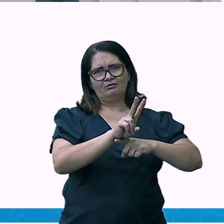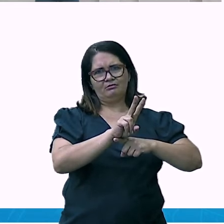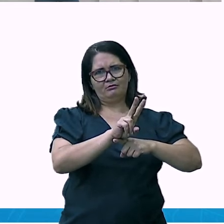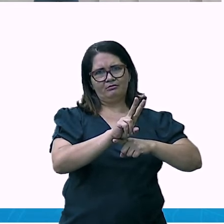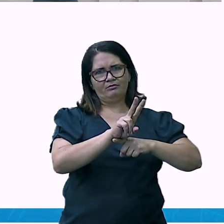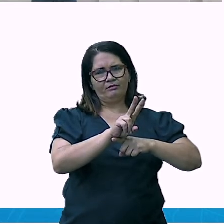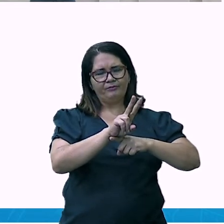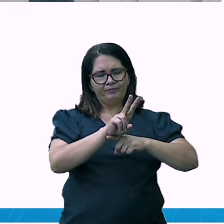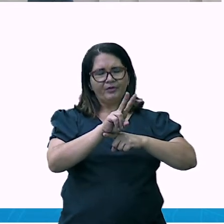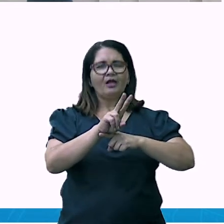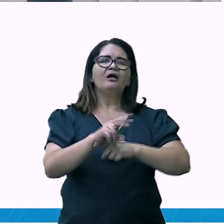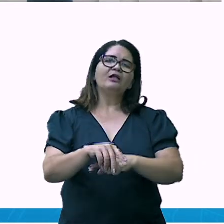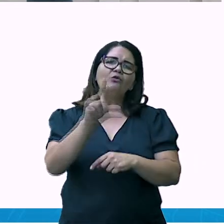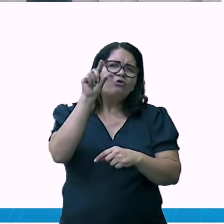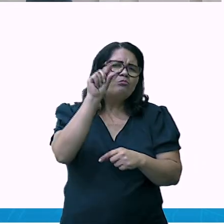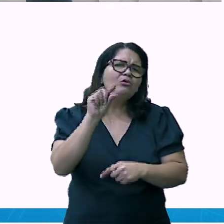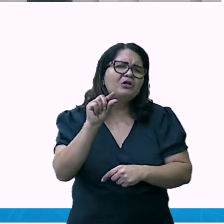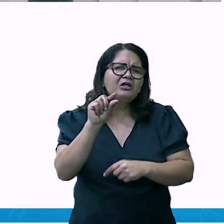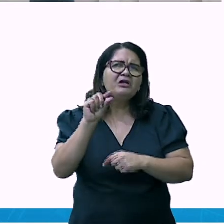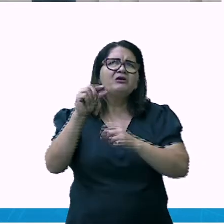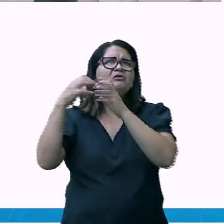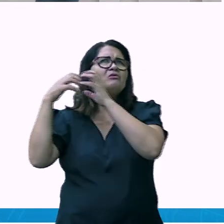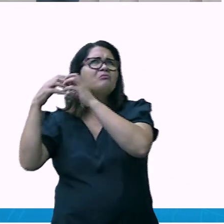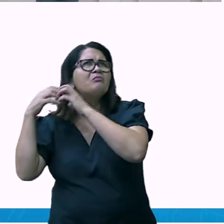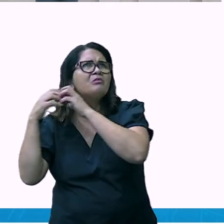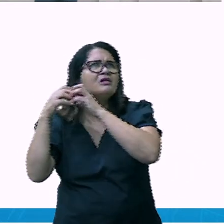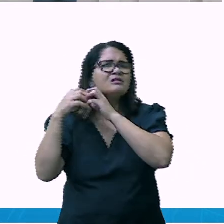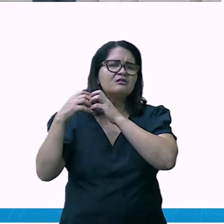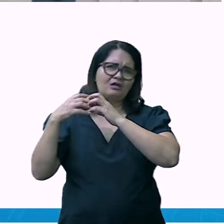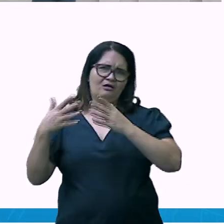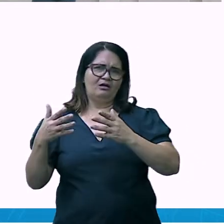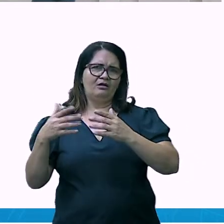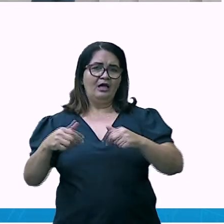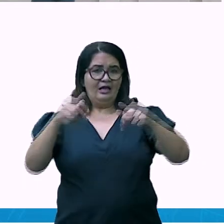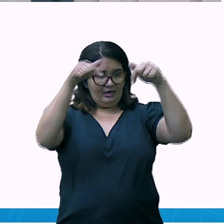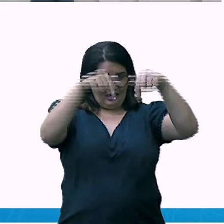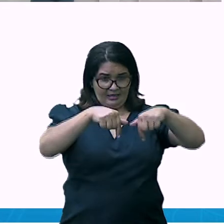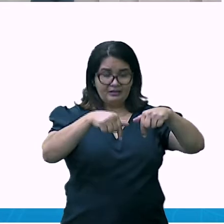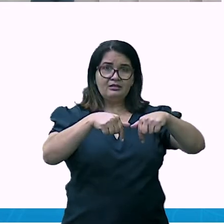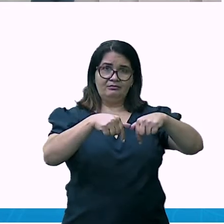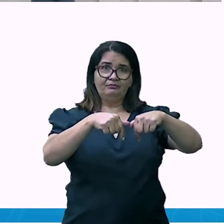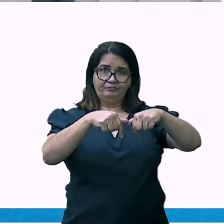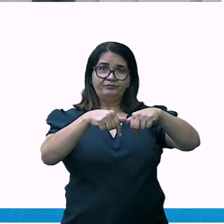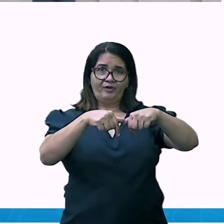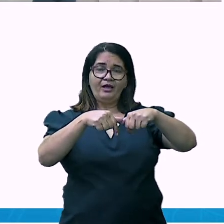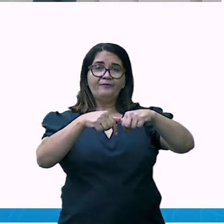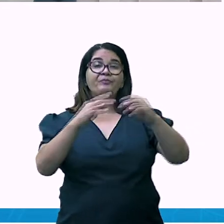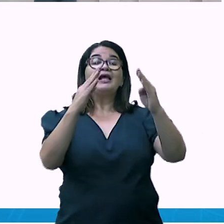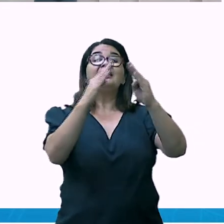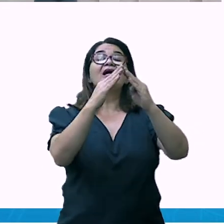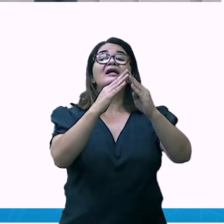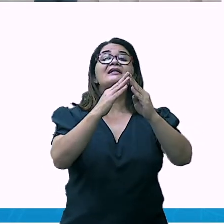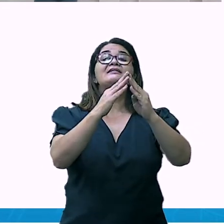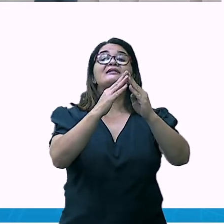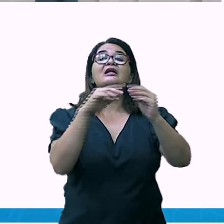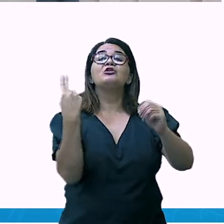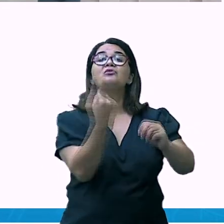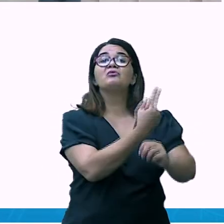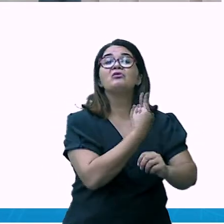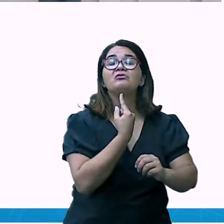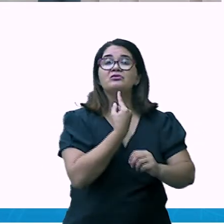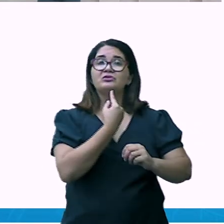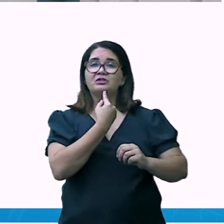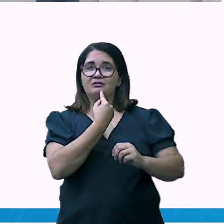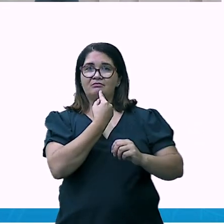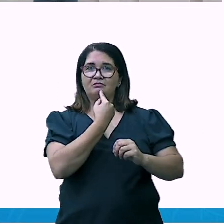um pouquinho? Não vamos lá fora, não. Vamos começar dentro da nossa casa. Vamos pensar em coisas que